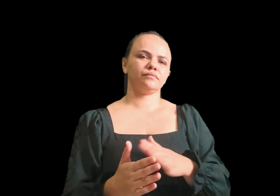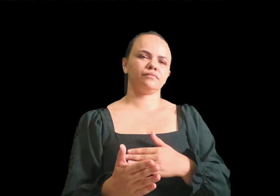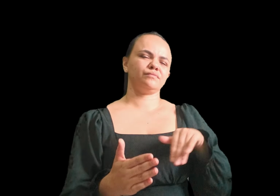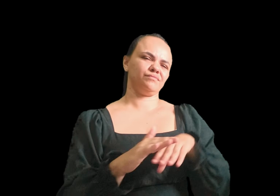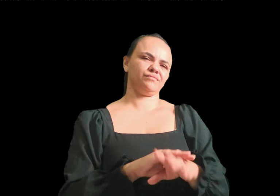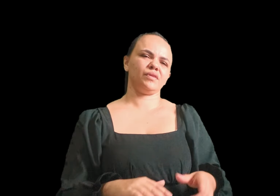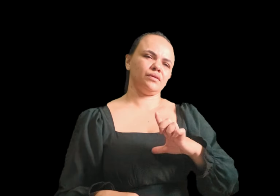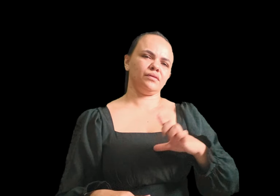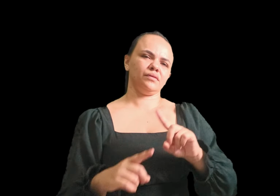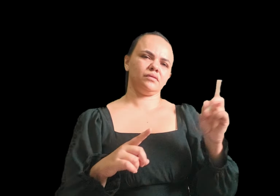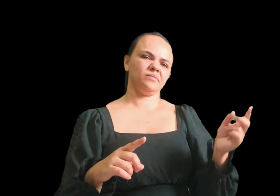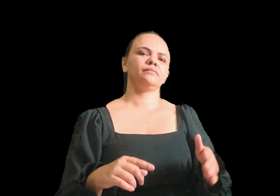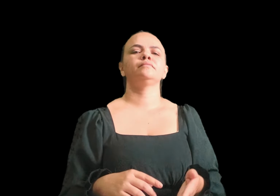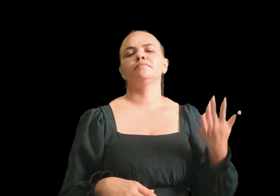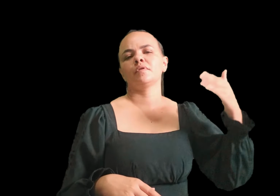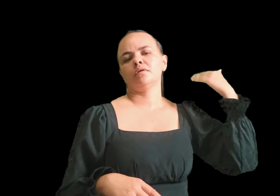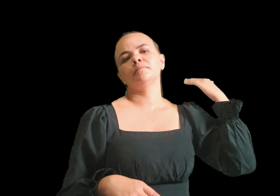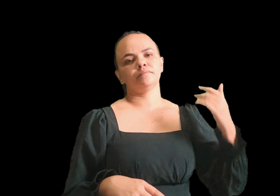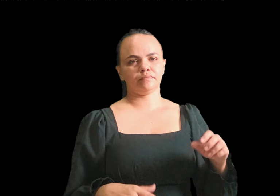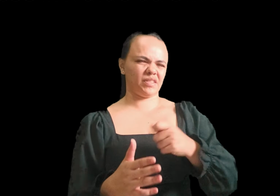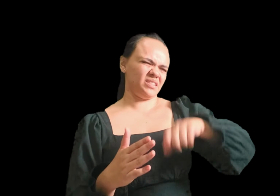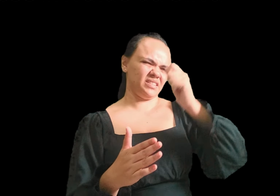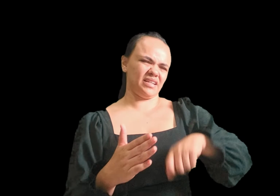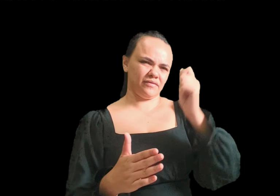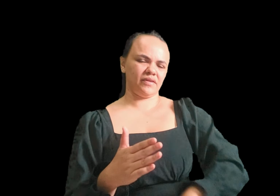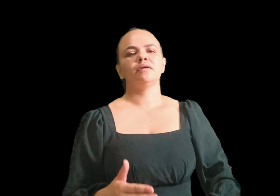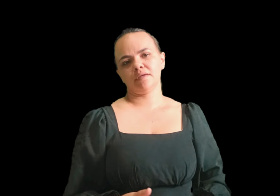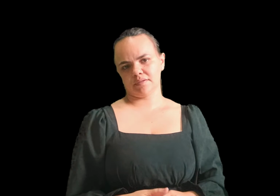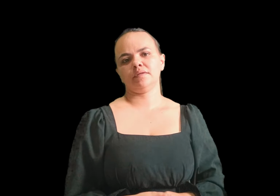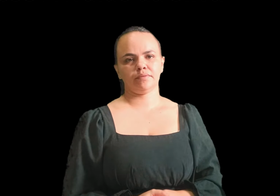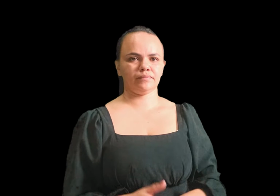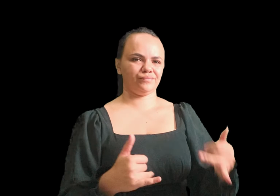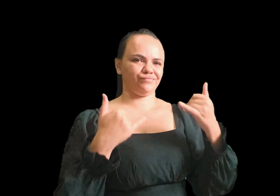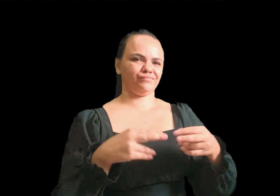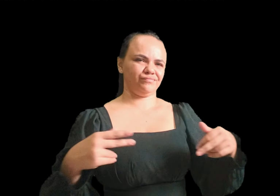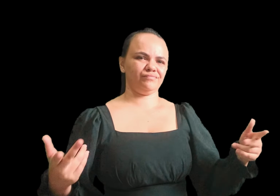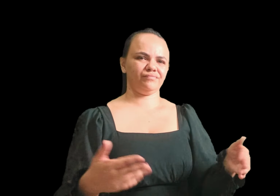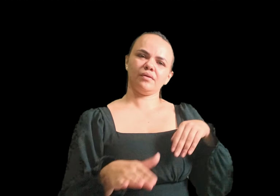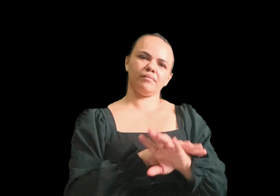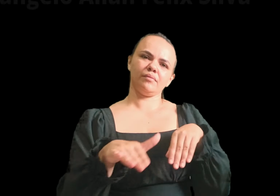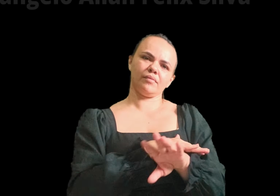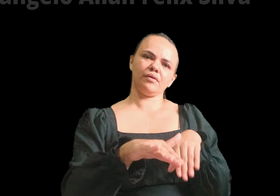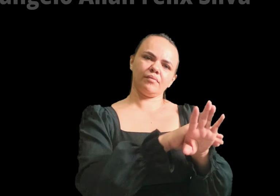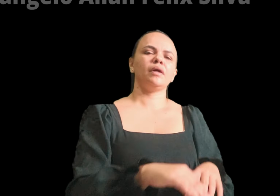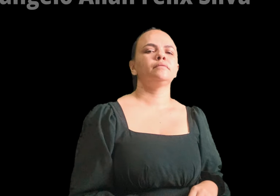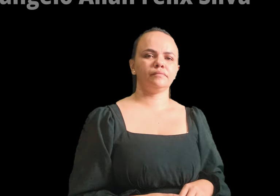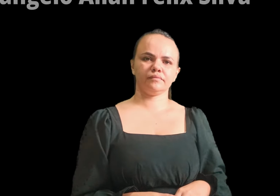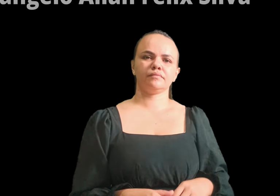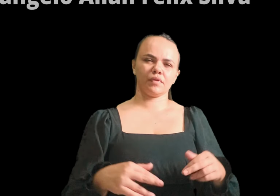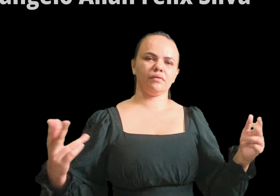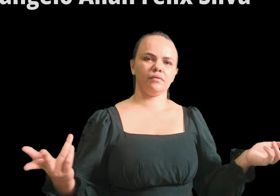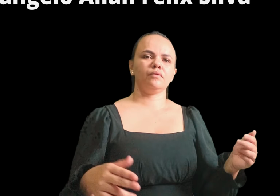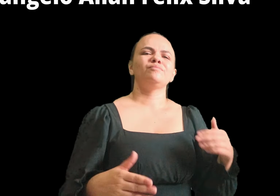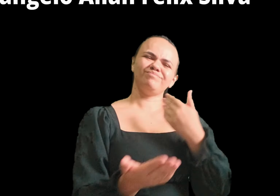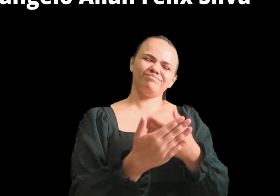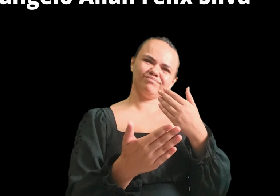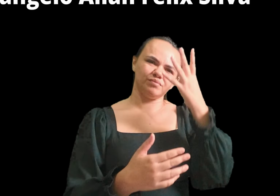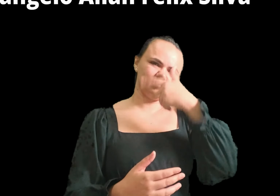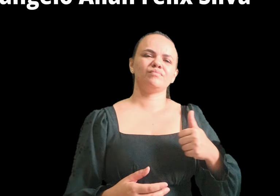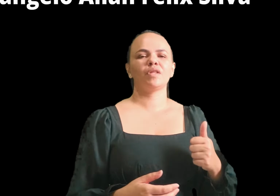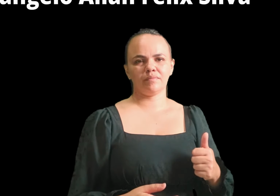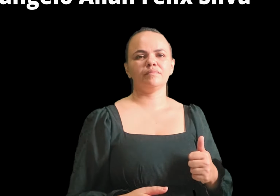lá atrás se tivesse mesmo escrevendo fazendo essas anotações de memória tivesse feito isso muita coisa Teria sido salva